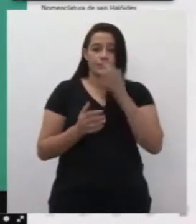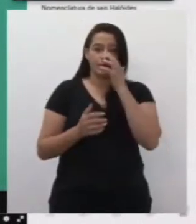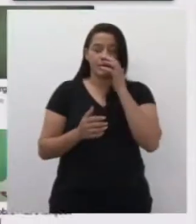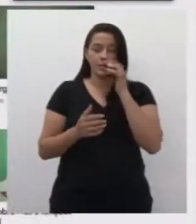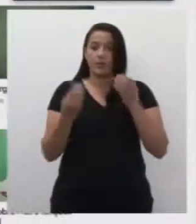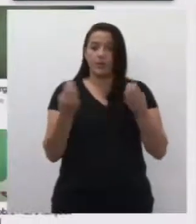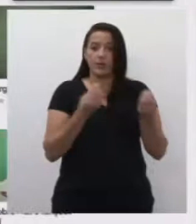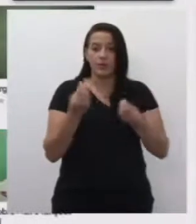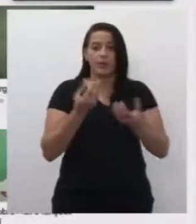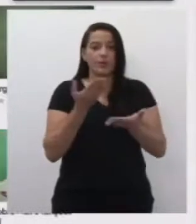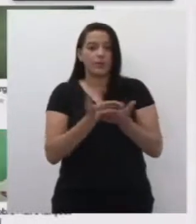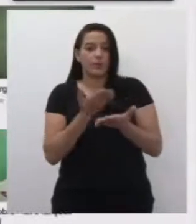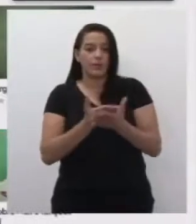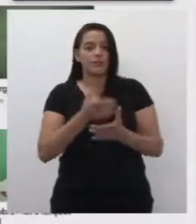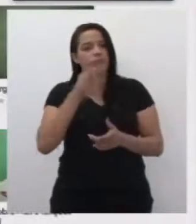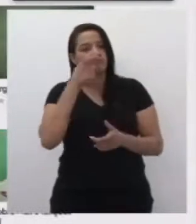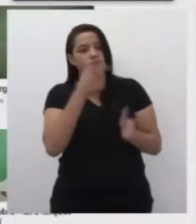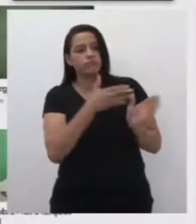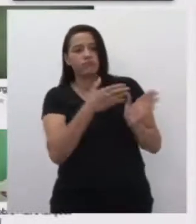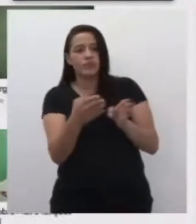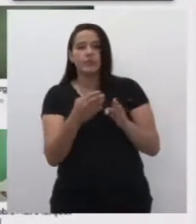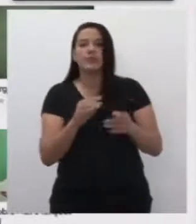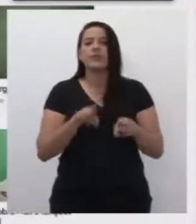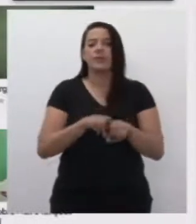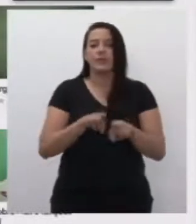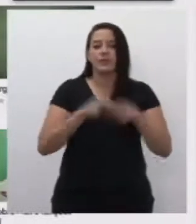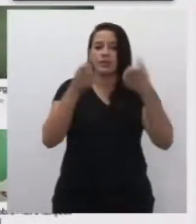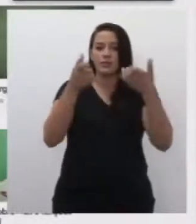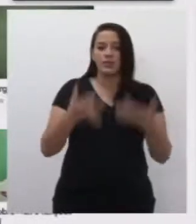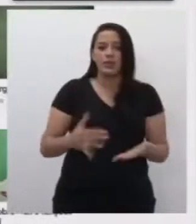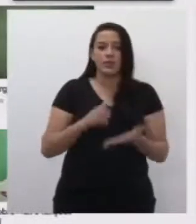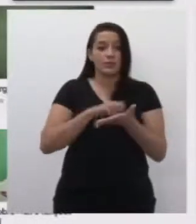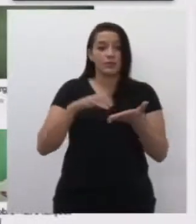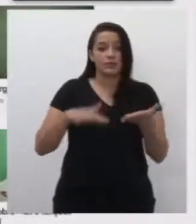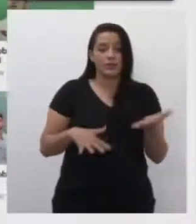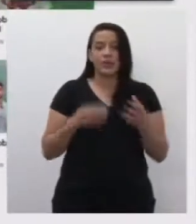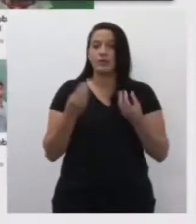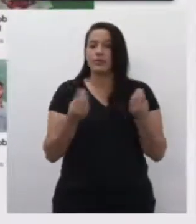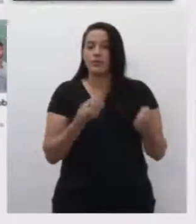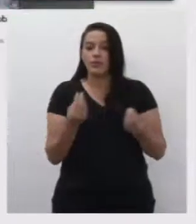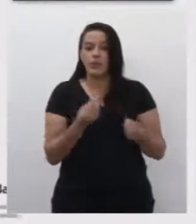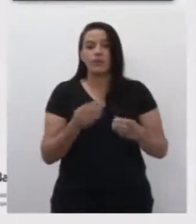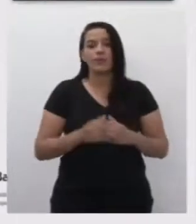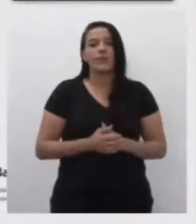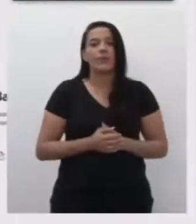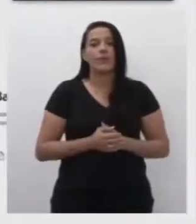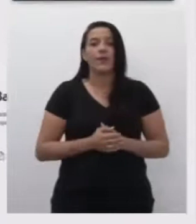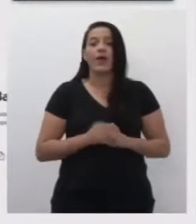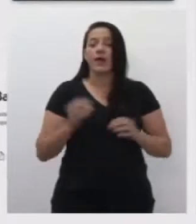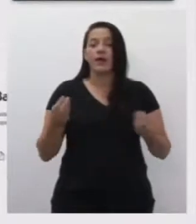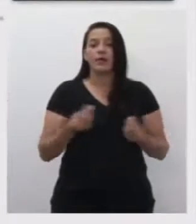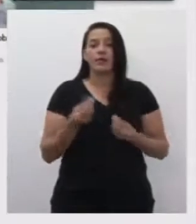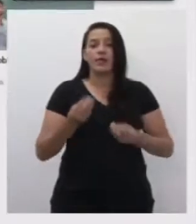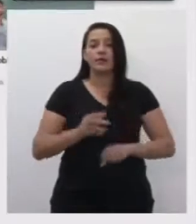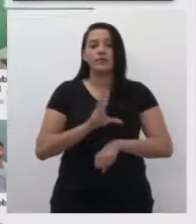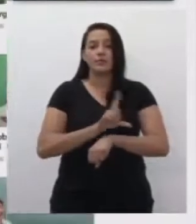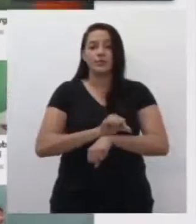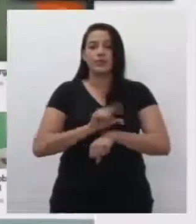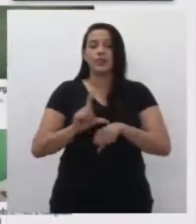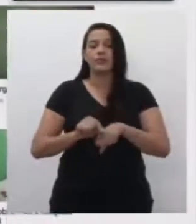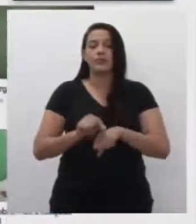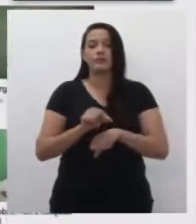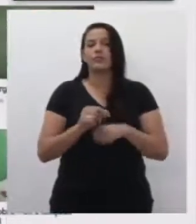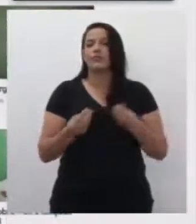aulas em vídeo, já mostrei aqui como é que são os exercícios. Vou mostrar aqui também um pouquinho dos nossos artigos, né? Porque o Descomplica tem um